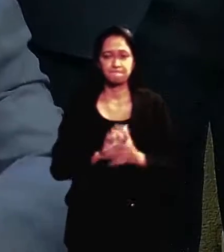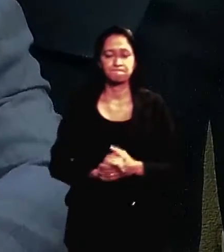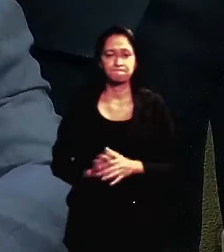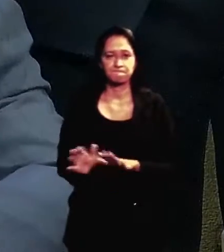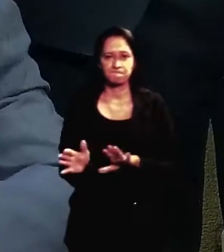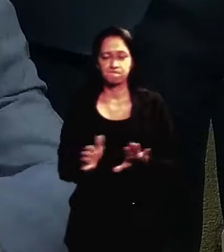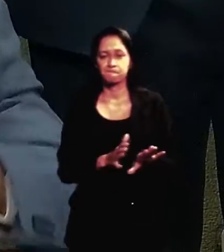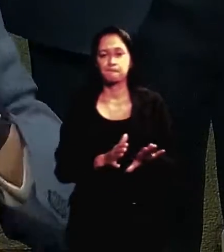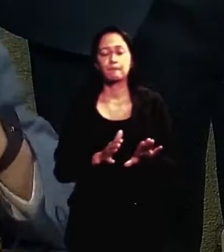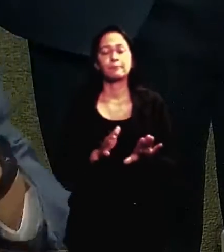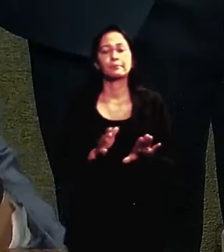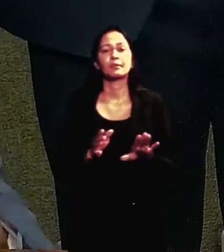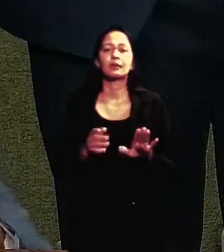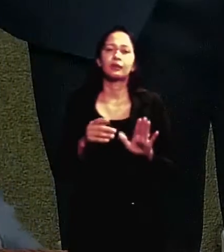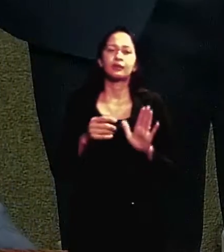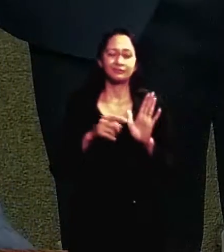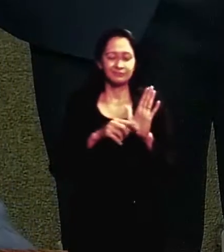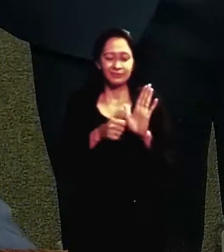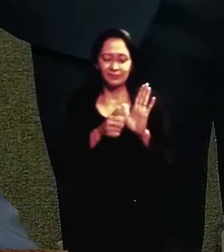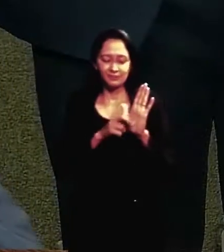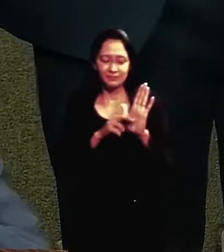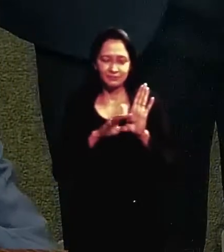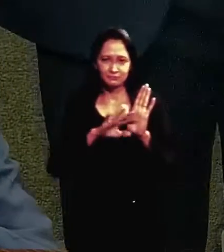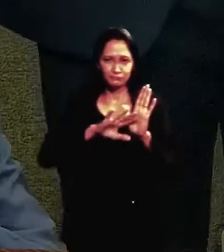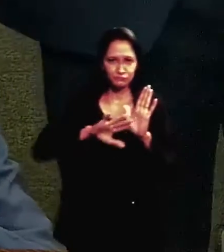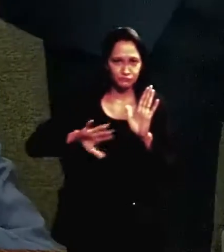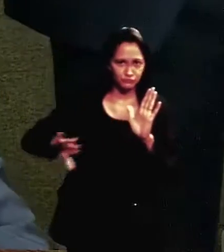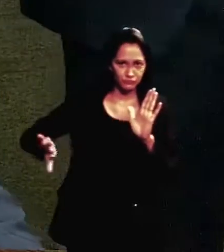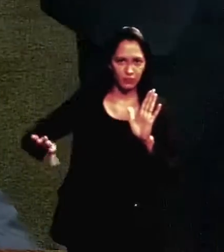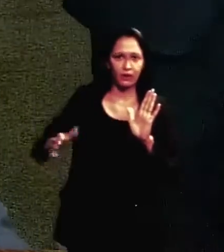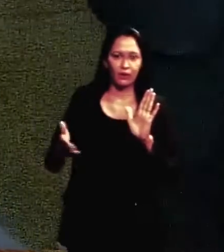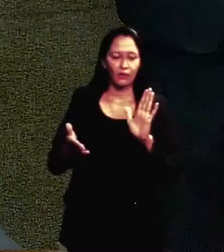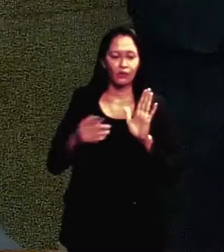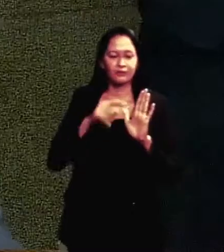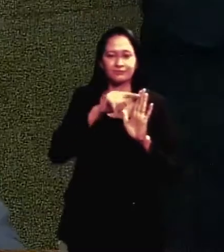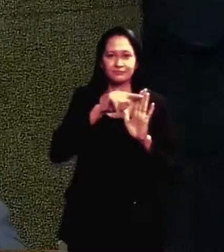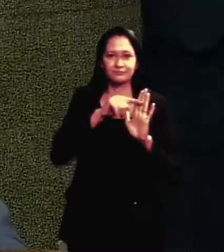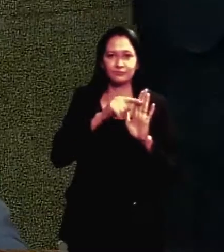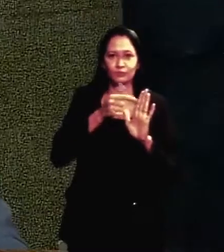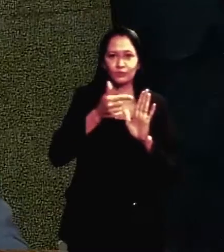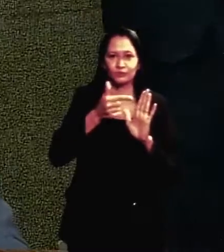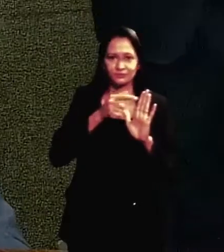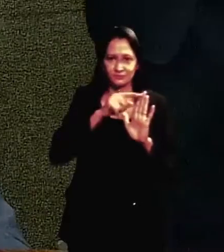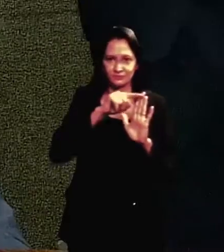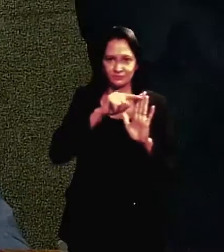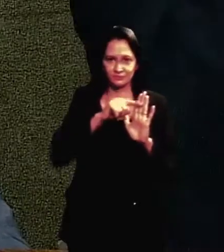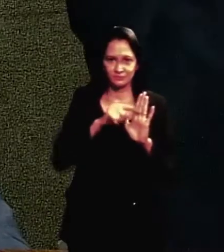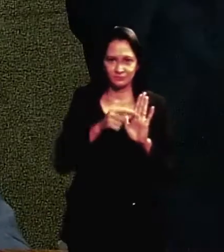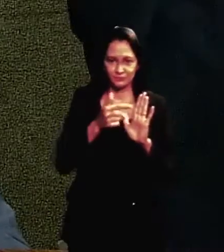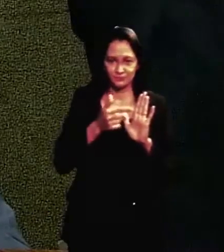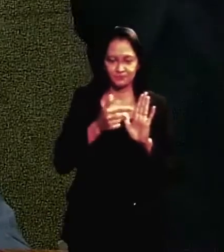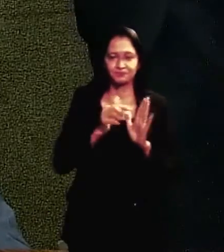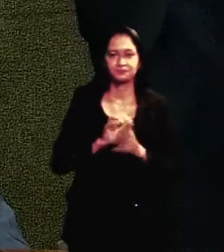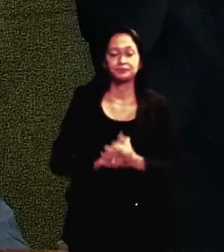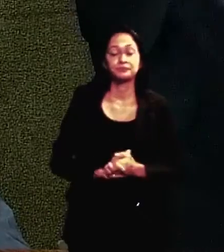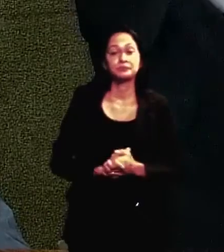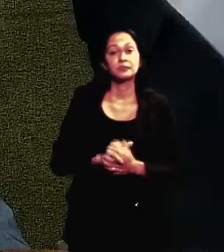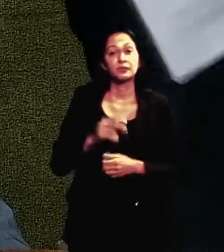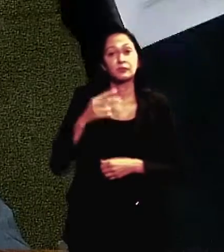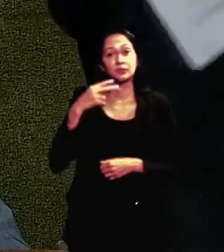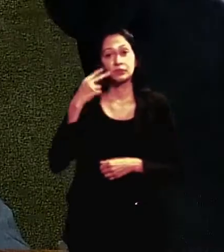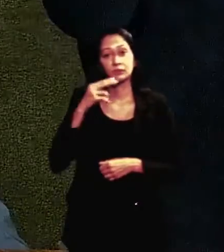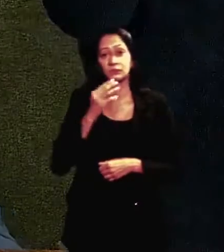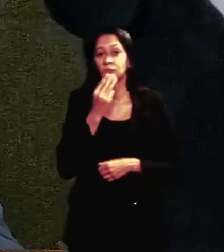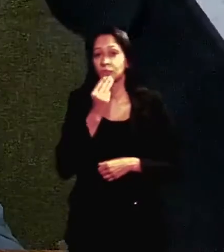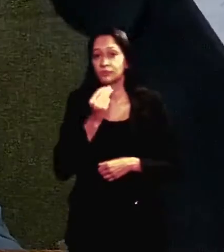Próximo, voltando aqui à ordem natural aqui, o item 2, projeto de autoria do vereador